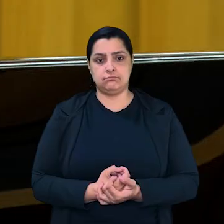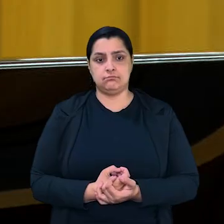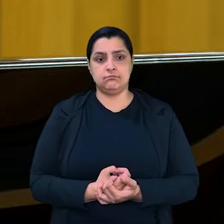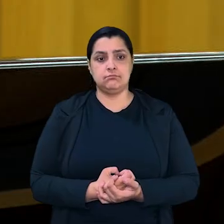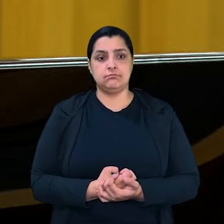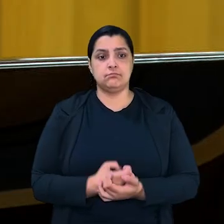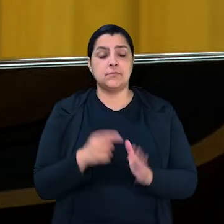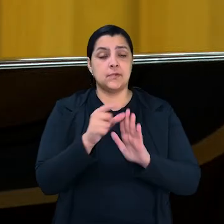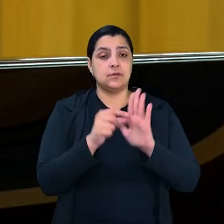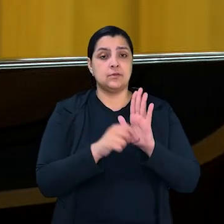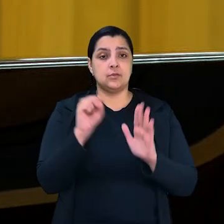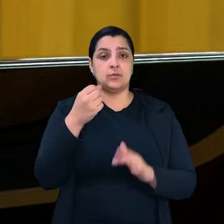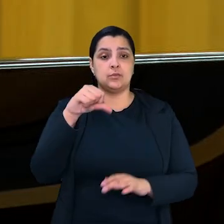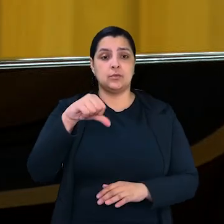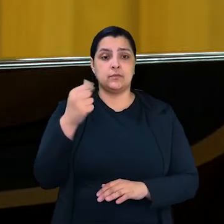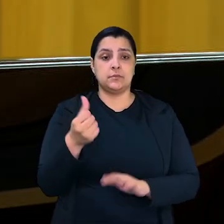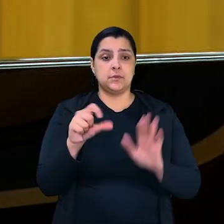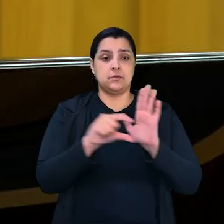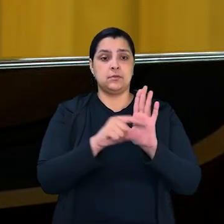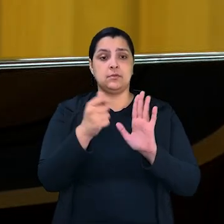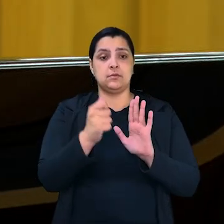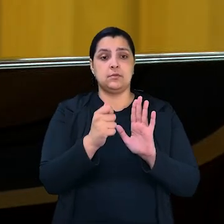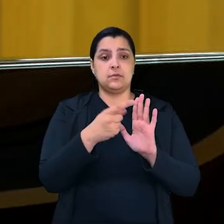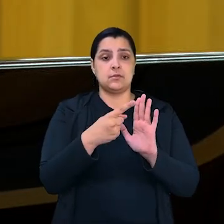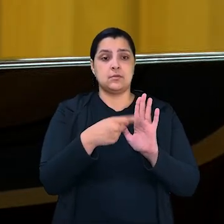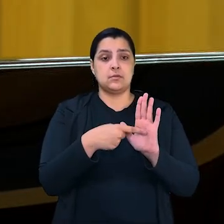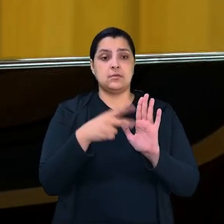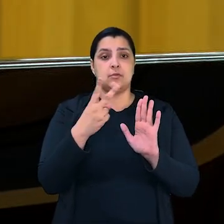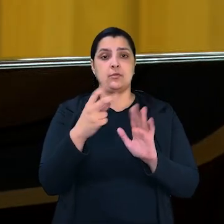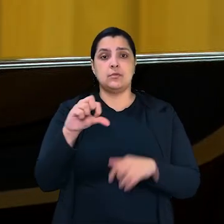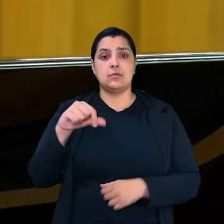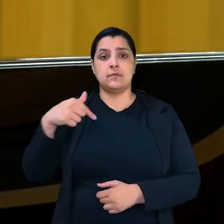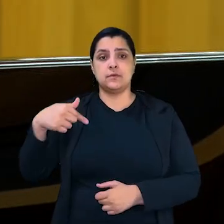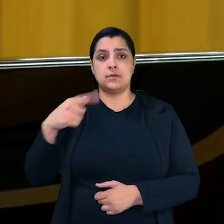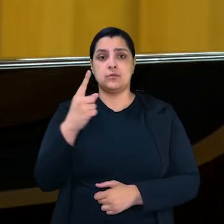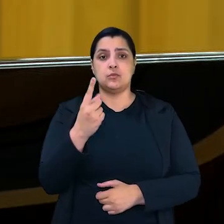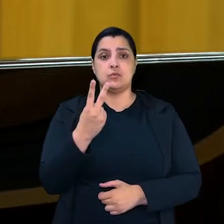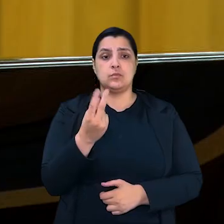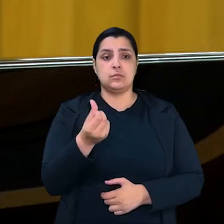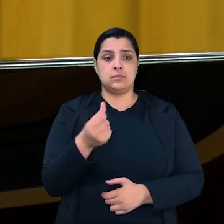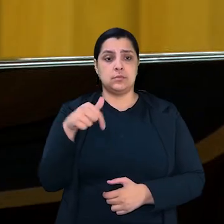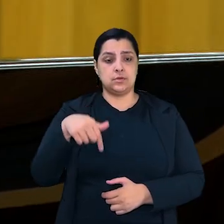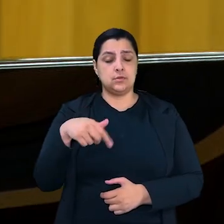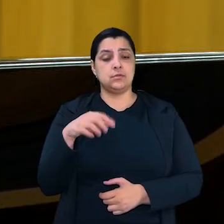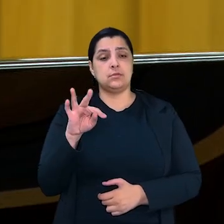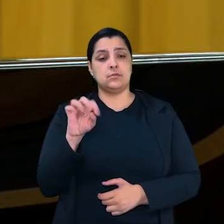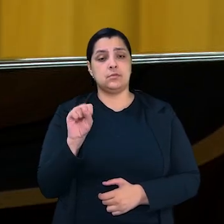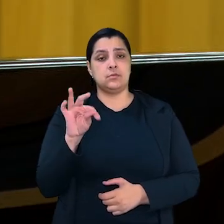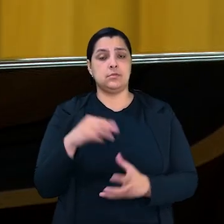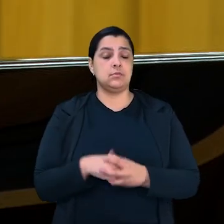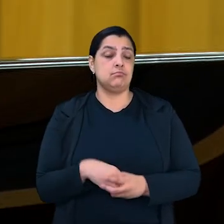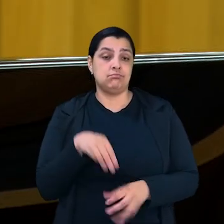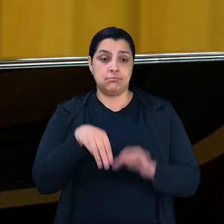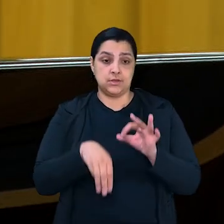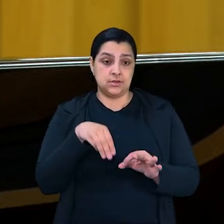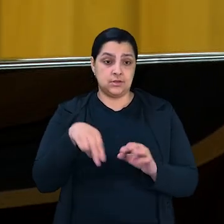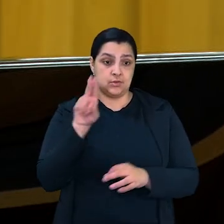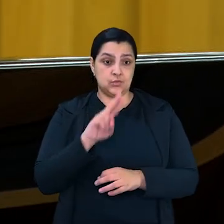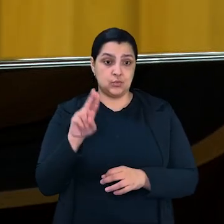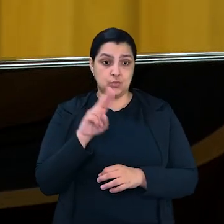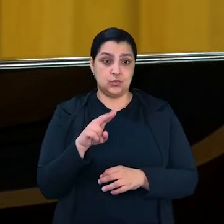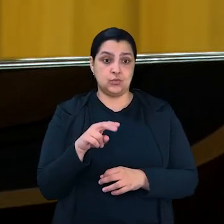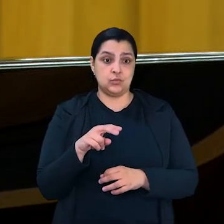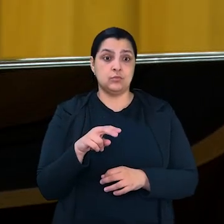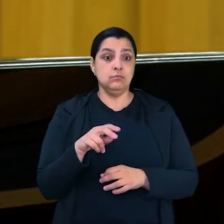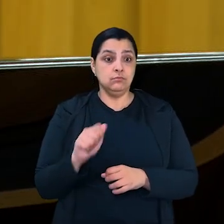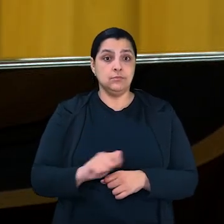apelo, precisamente os artigos 896, parágrafo 1º-A da CLT e as súmulas 297 e 126 dessa Corte. Para o ministro,